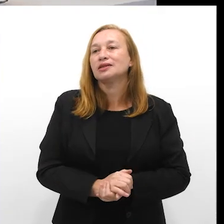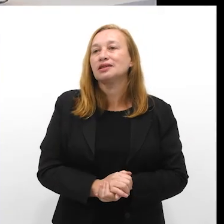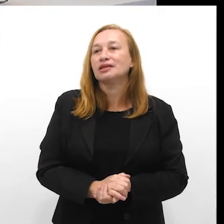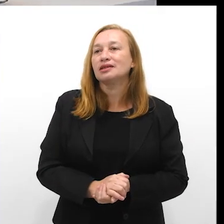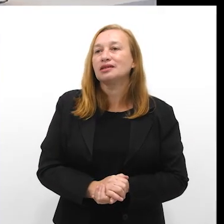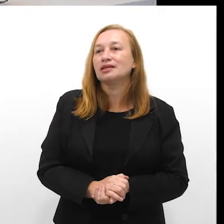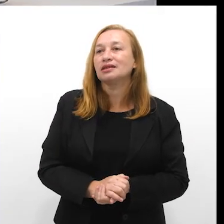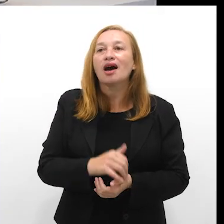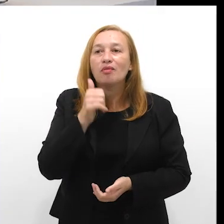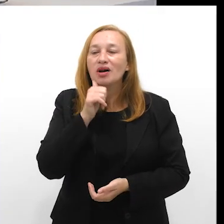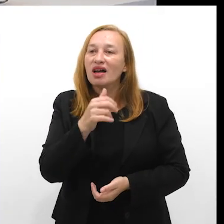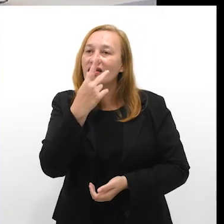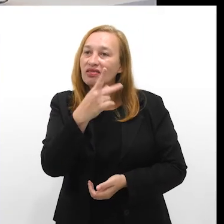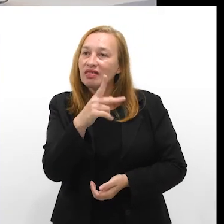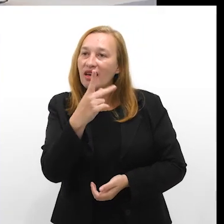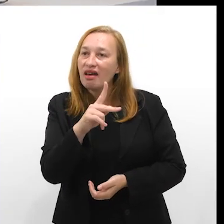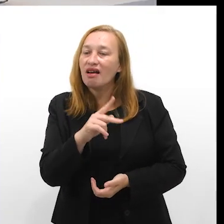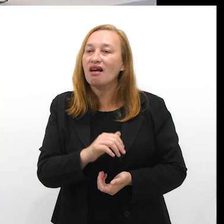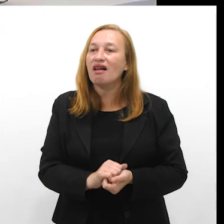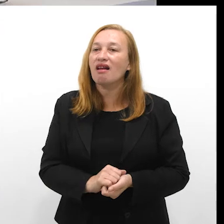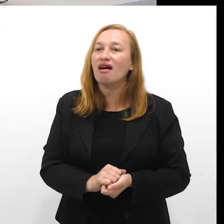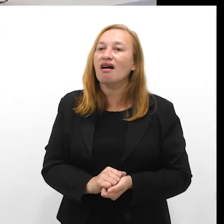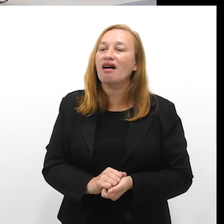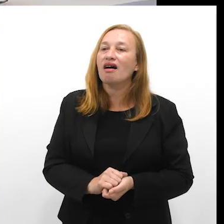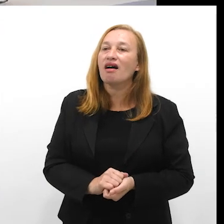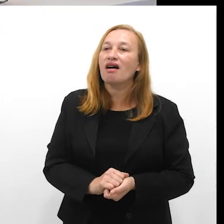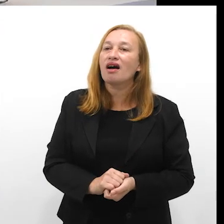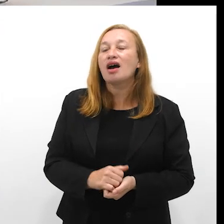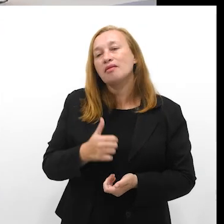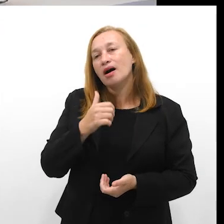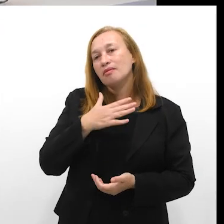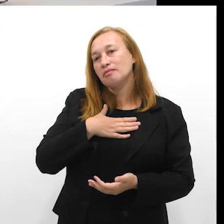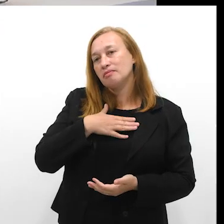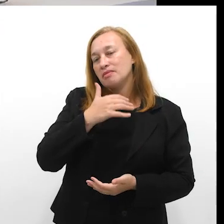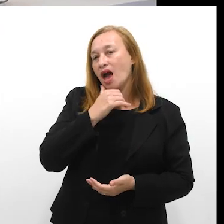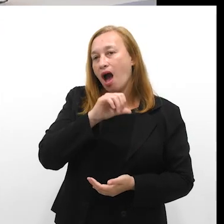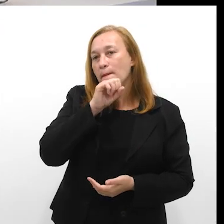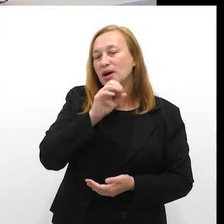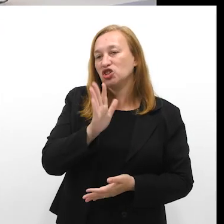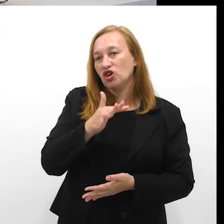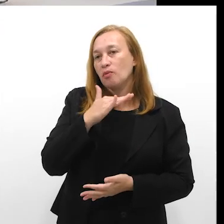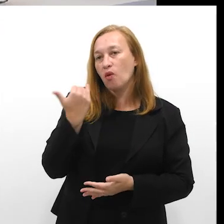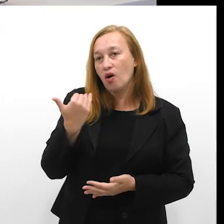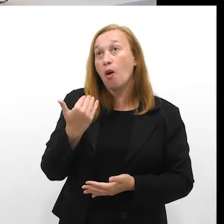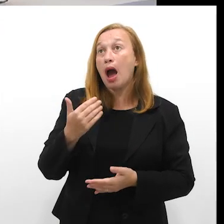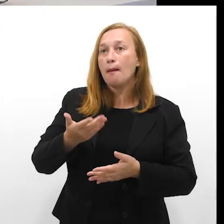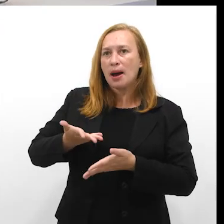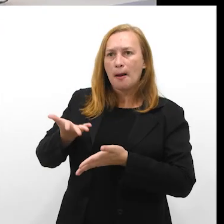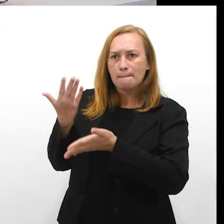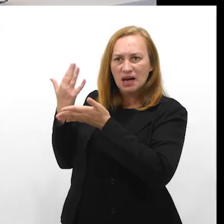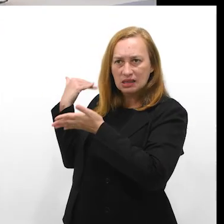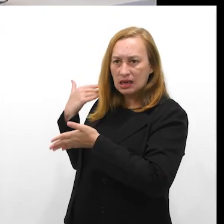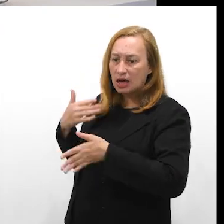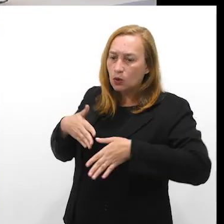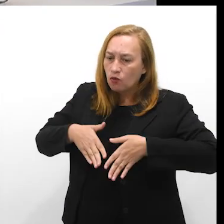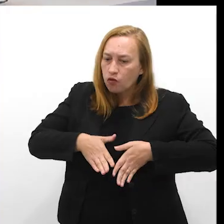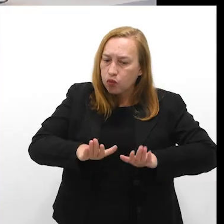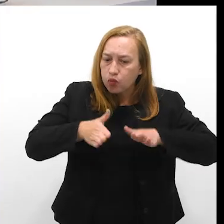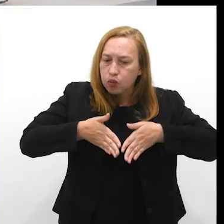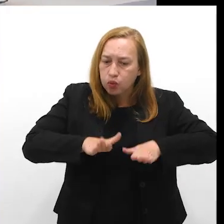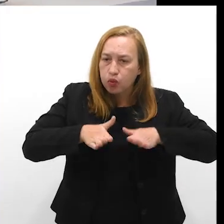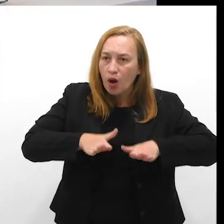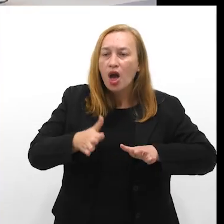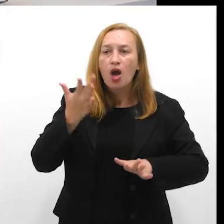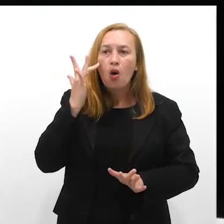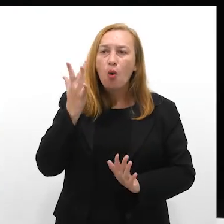né? E a mulher dele ali atrás. Minha mãe já é falecida, né? Ela também era uma grande costureira, minha mãe. Então acho que